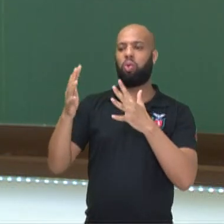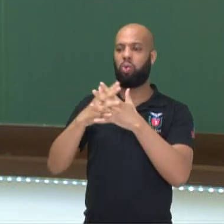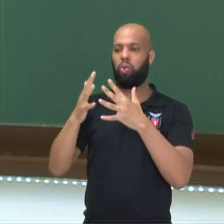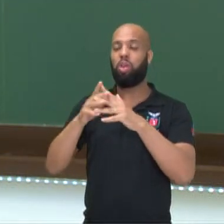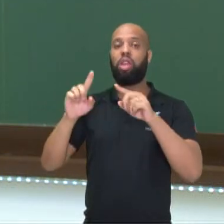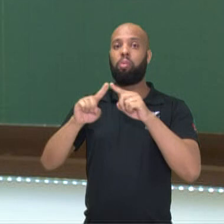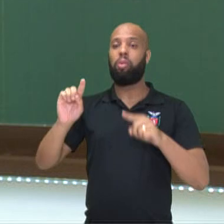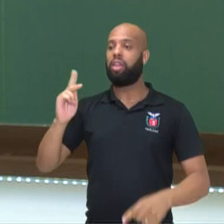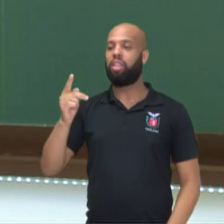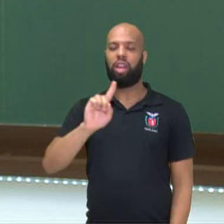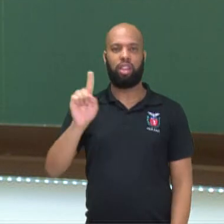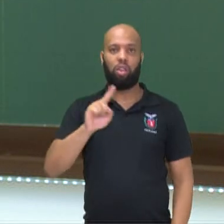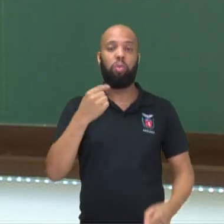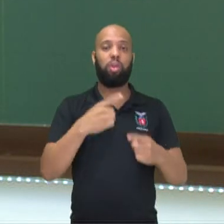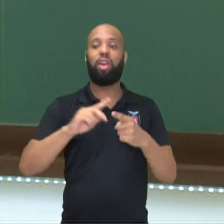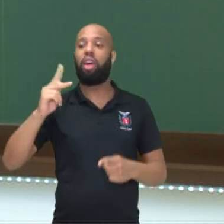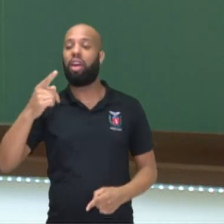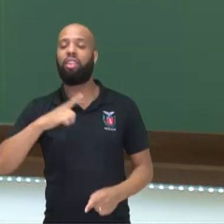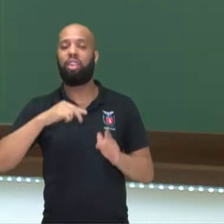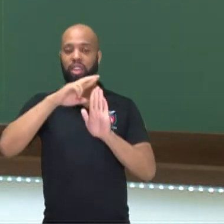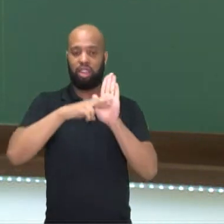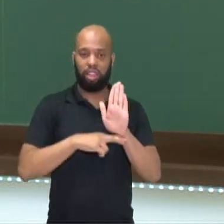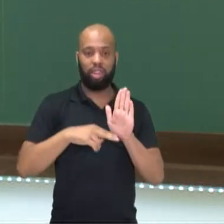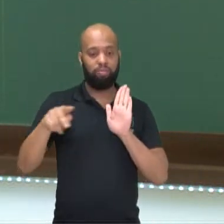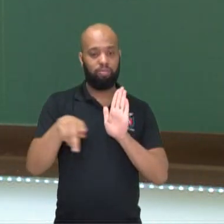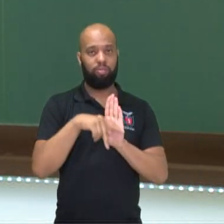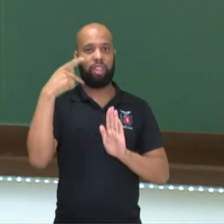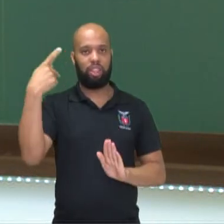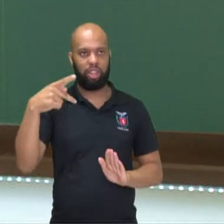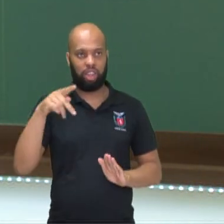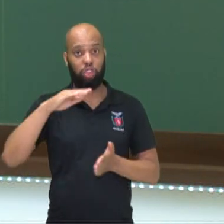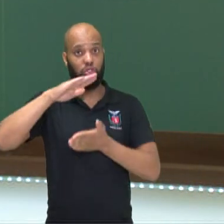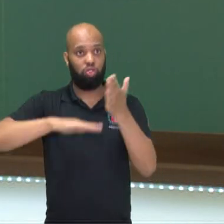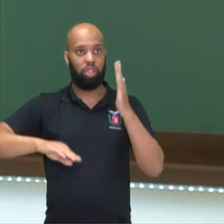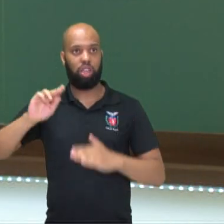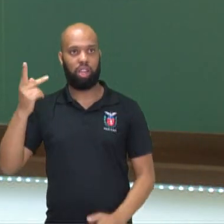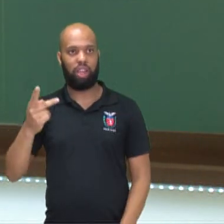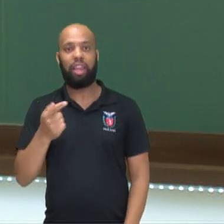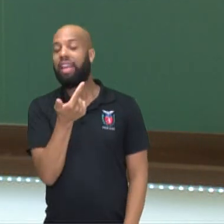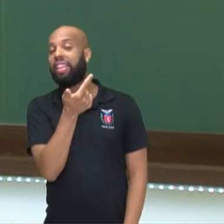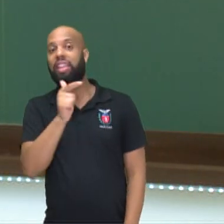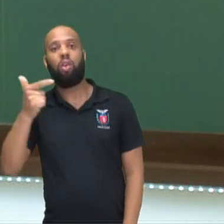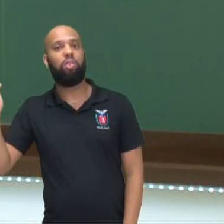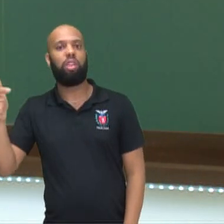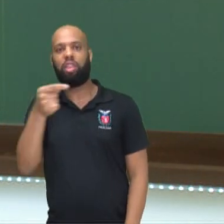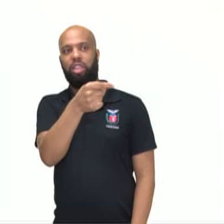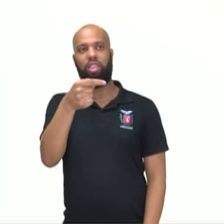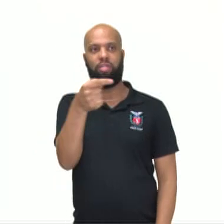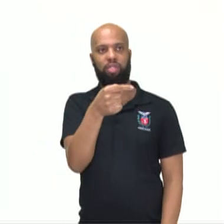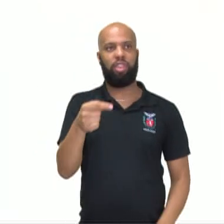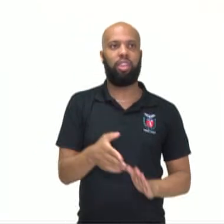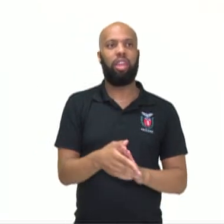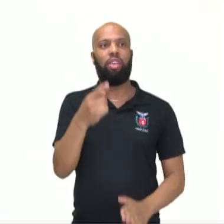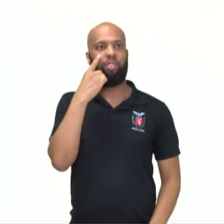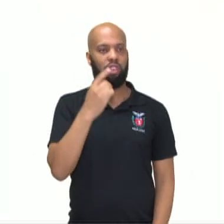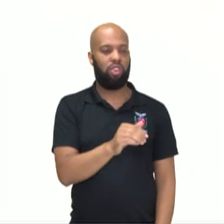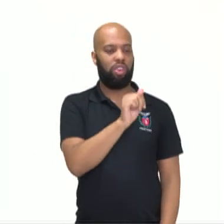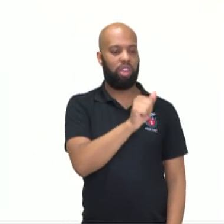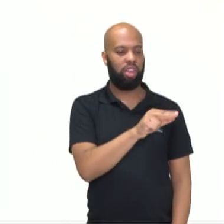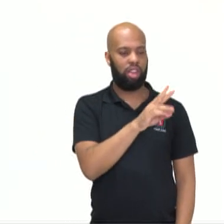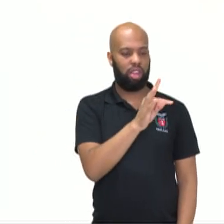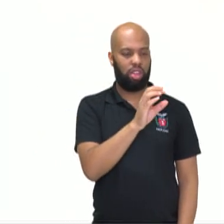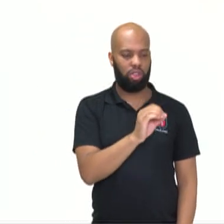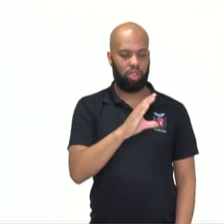H. Lembrou? H tem regra própria. Menos o H. Não ocorre hífen. Autocontrole. Percebeu?